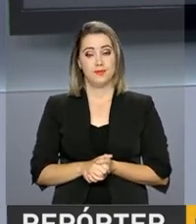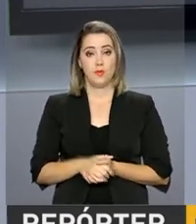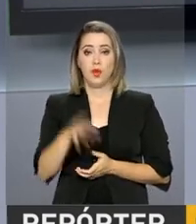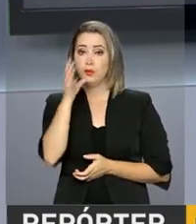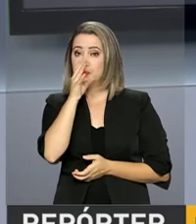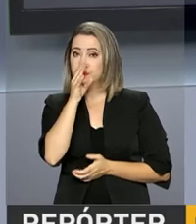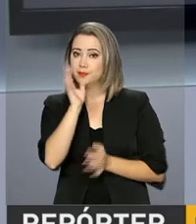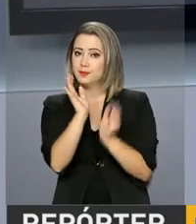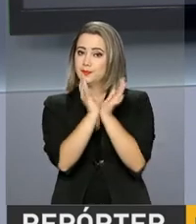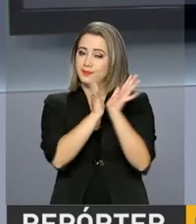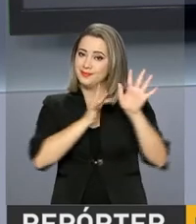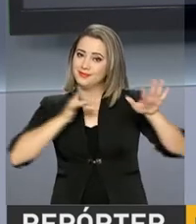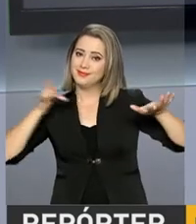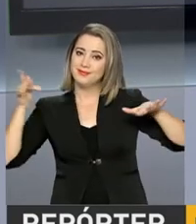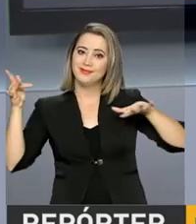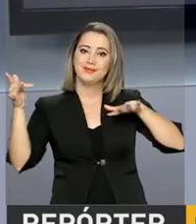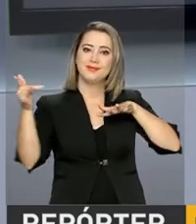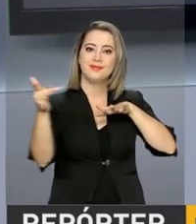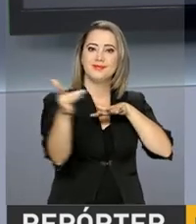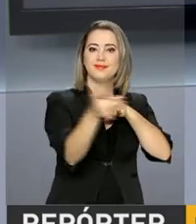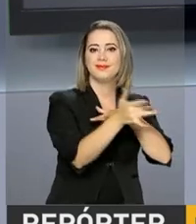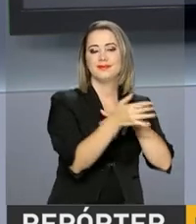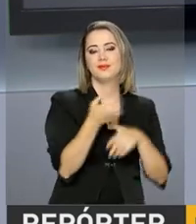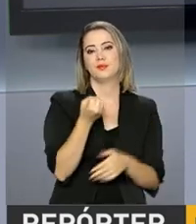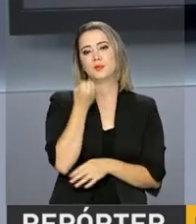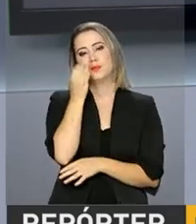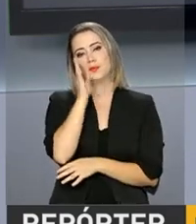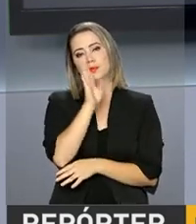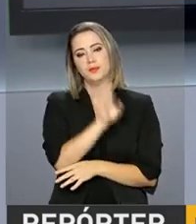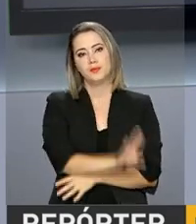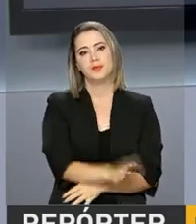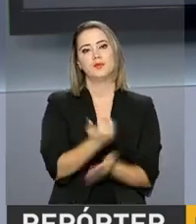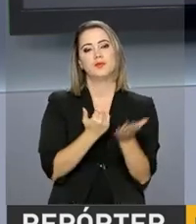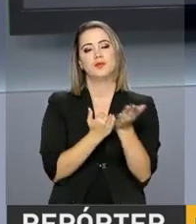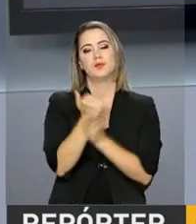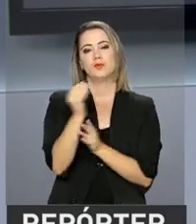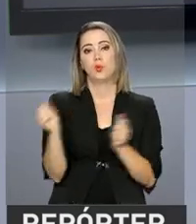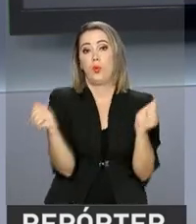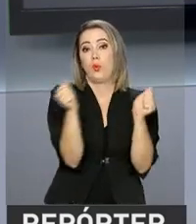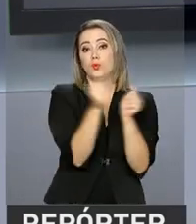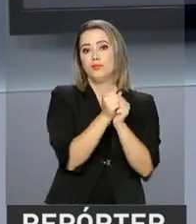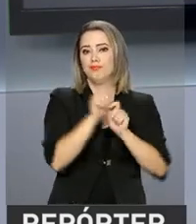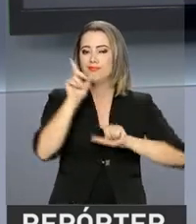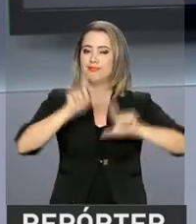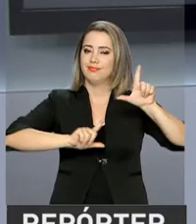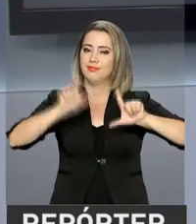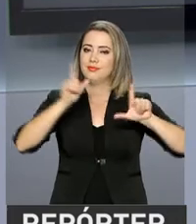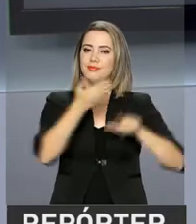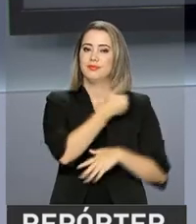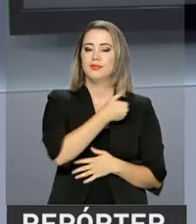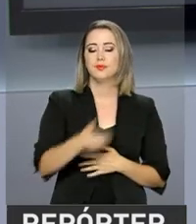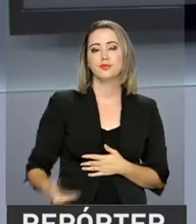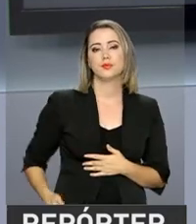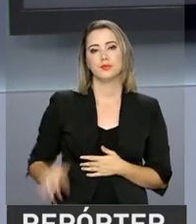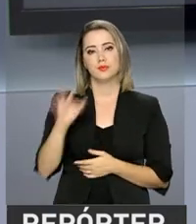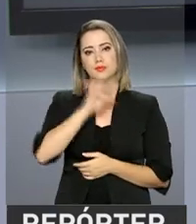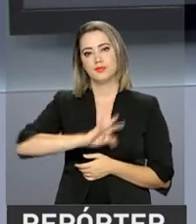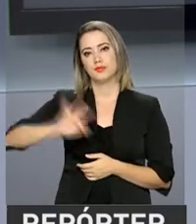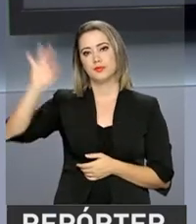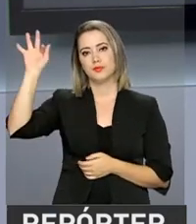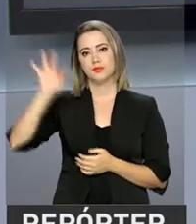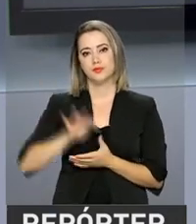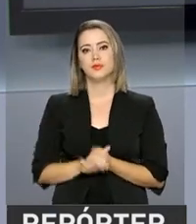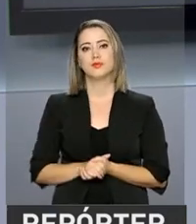você pode acompanhar também as novidades em nossas redes sociais uma ótima tarde pra você continue com a gente aqui na nbr a tv